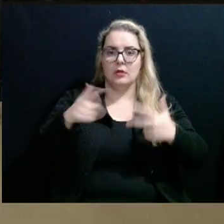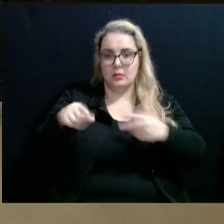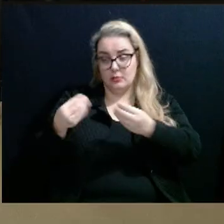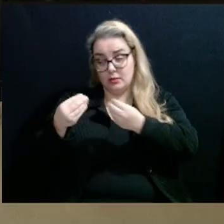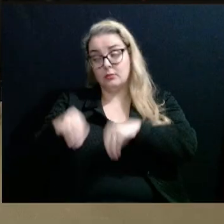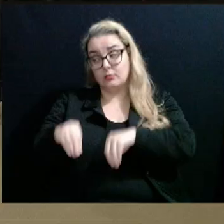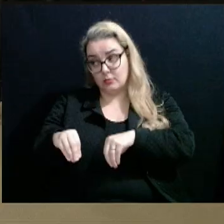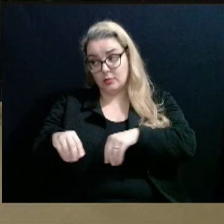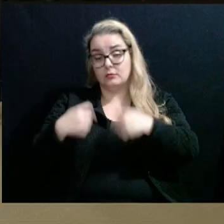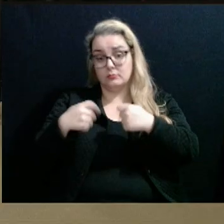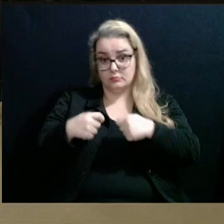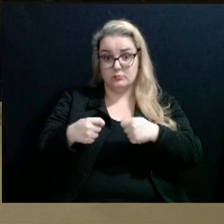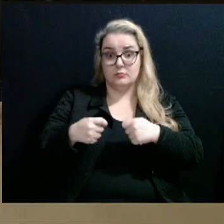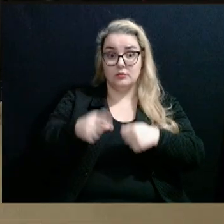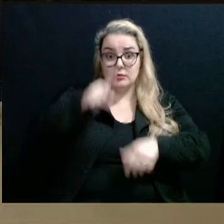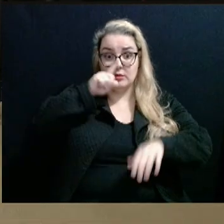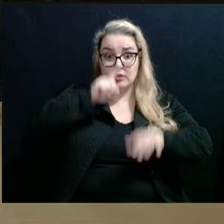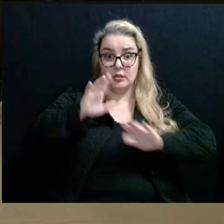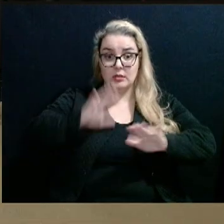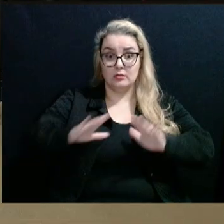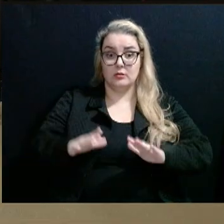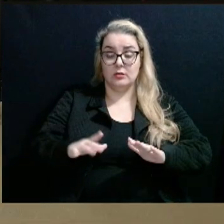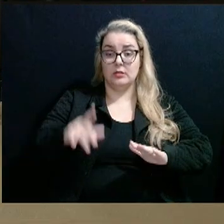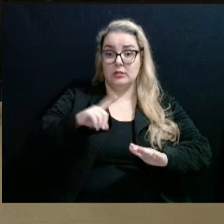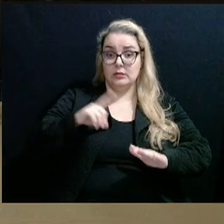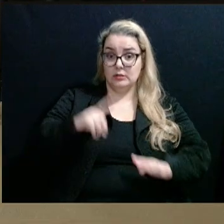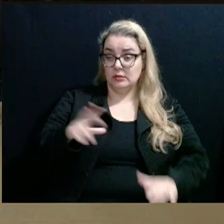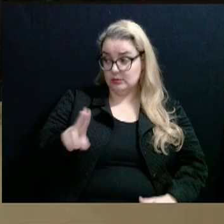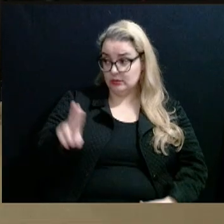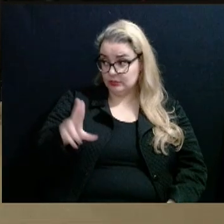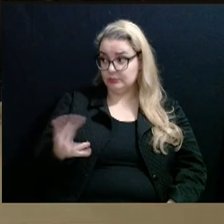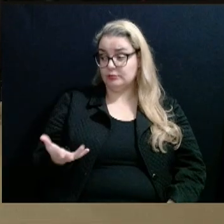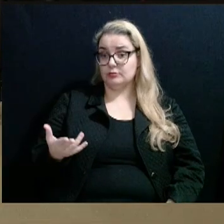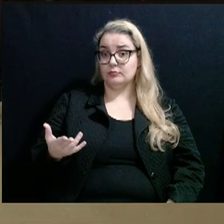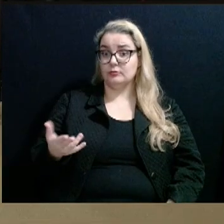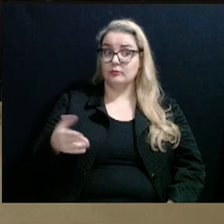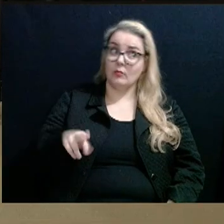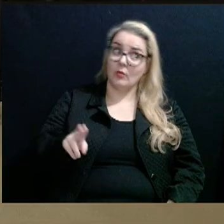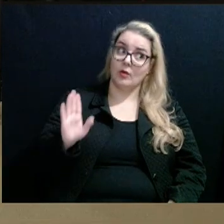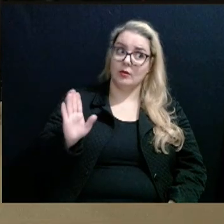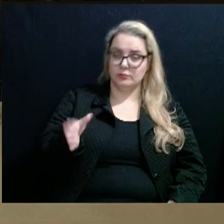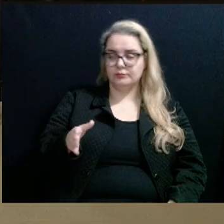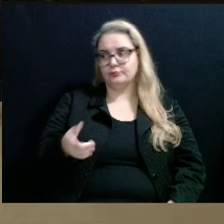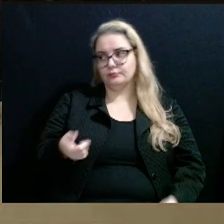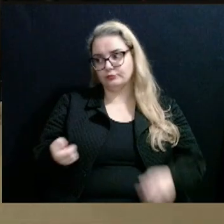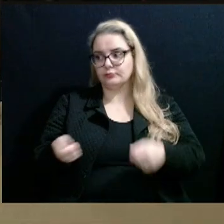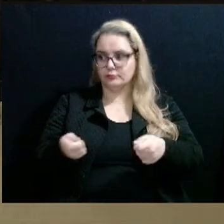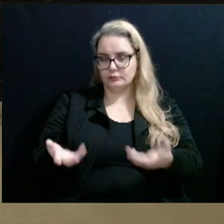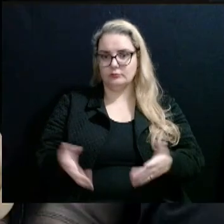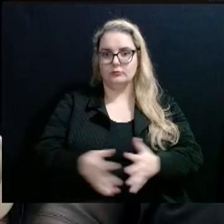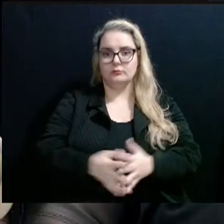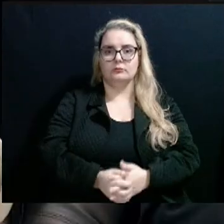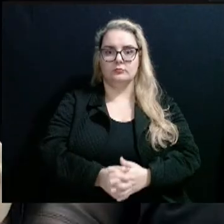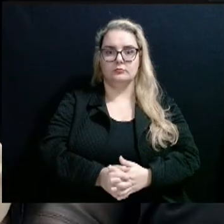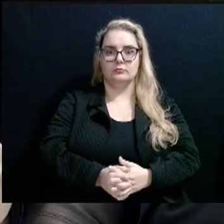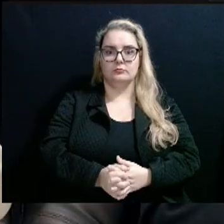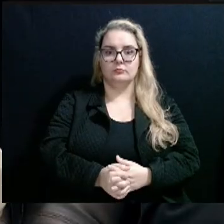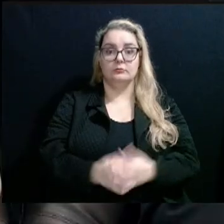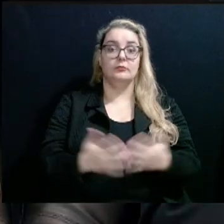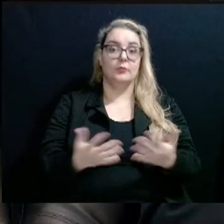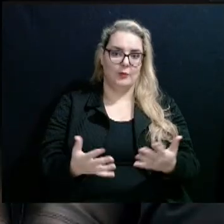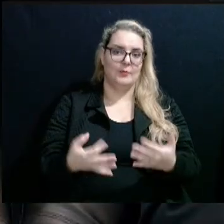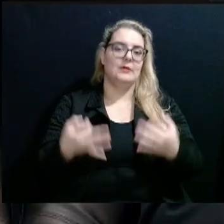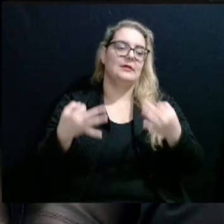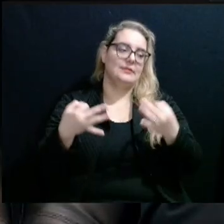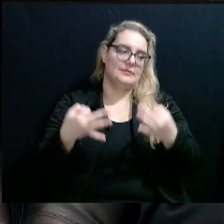muito cuidado, tem sido usado ou já é mais ponderado essa questão? Com certeza é um